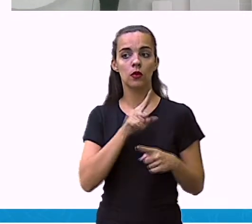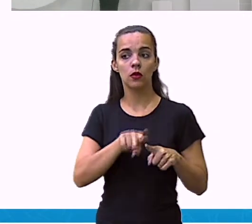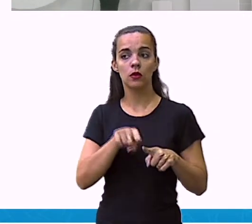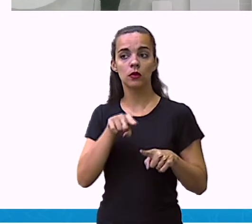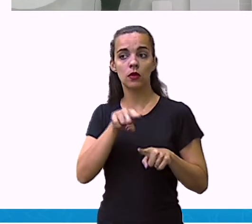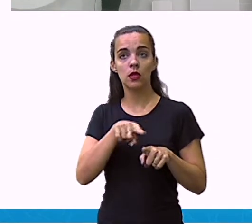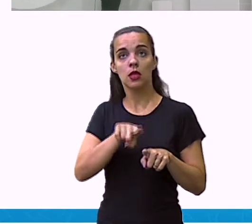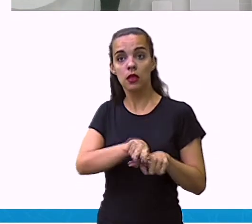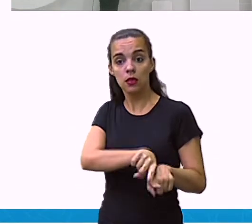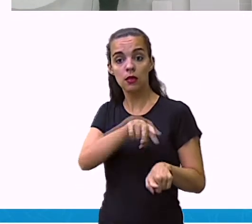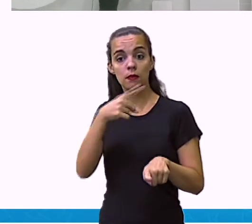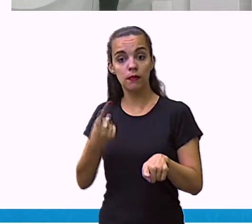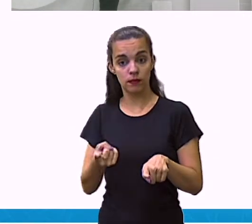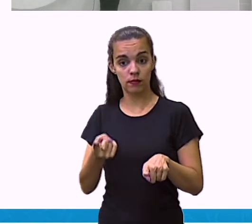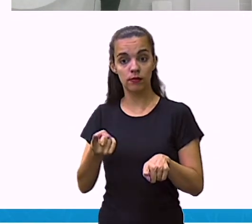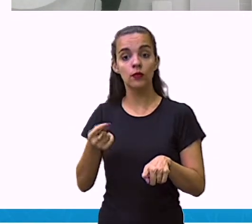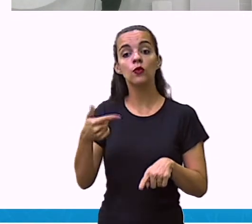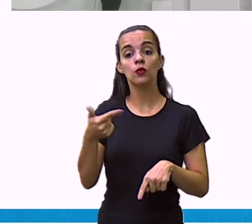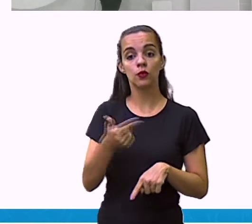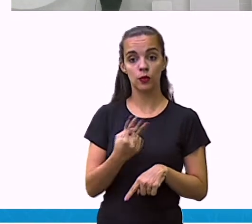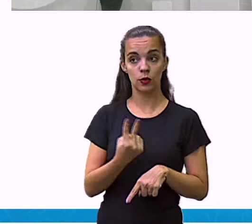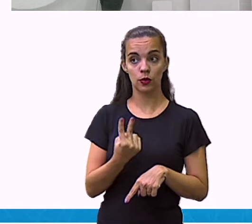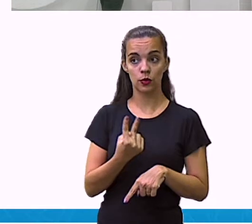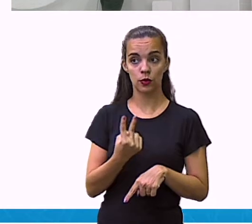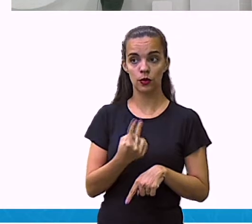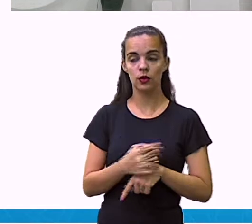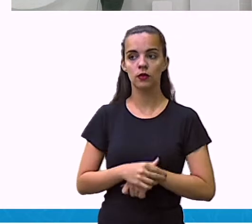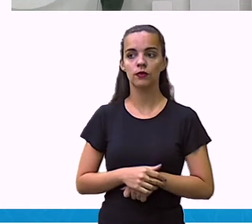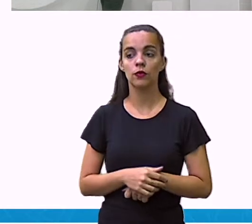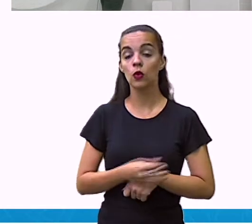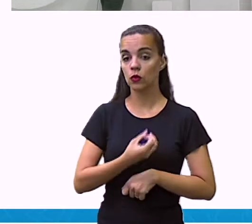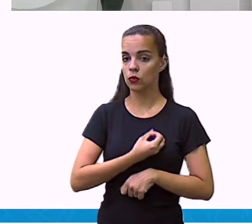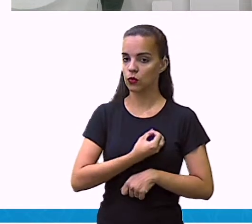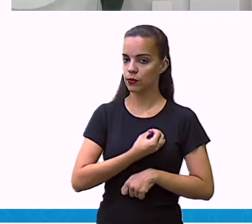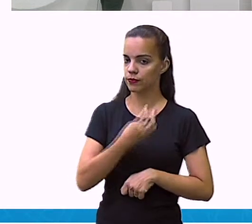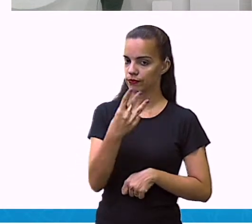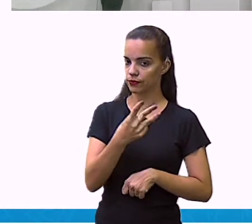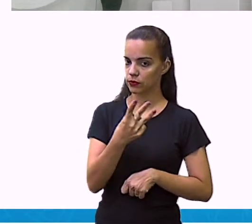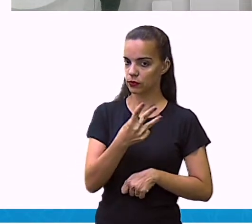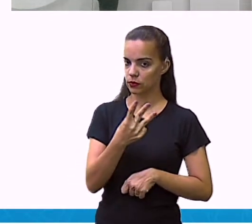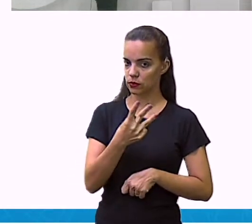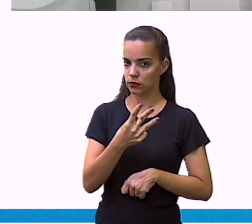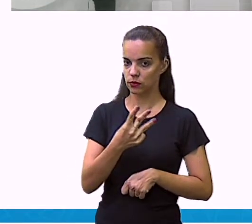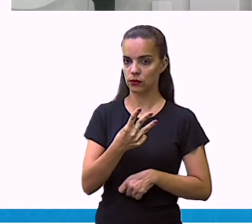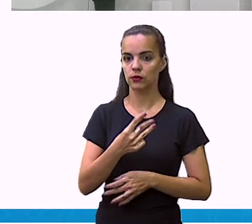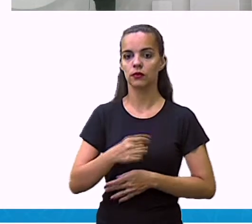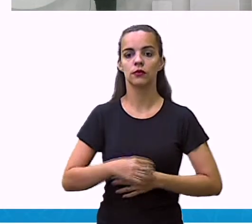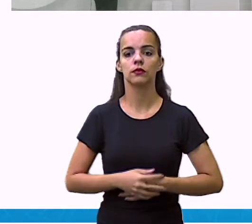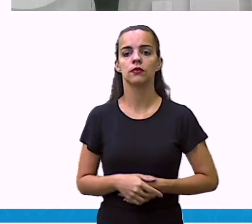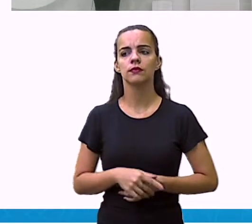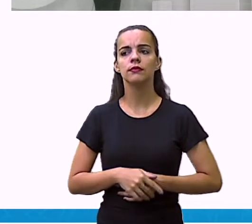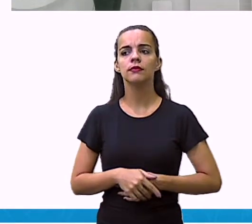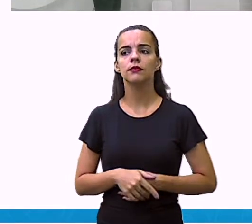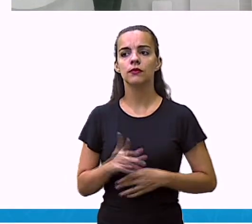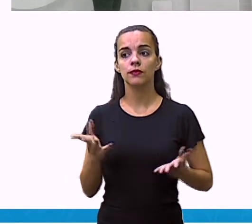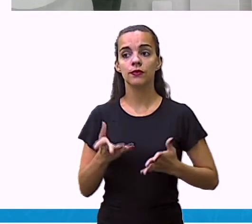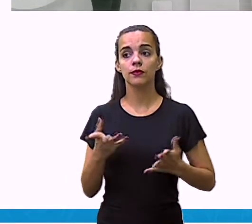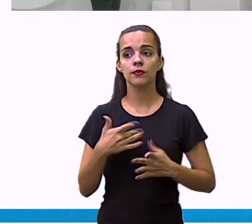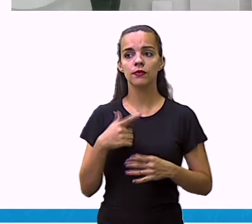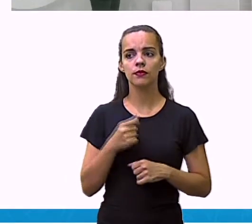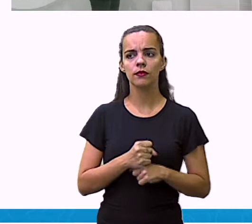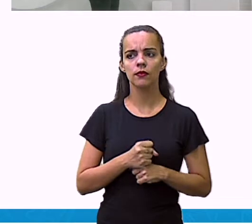O número que vem depois do 2 é o número 3. Então, nós vamos